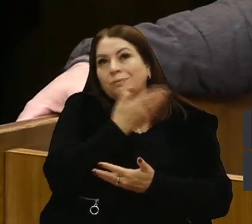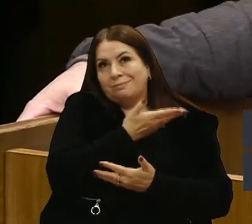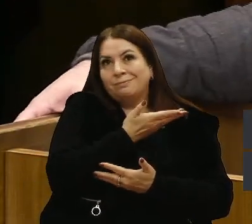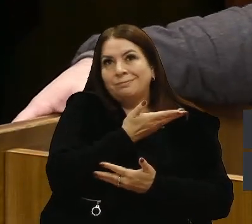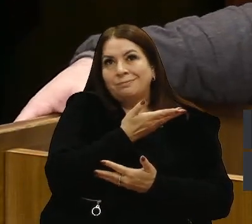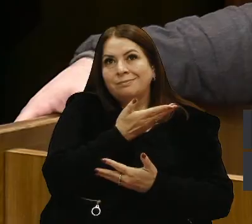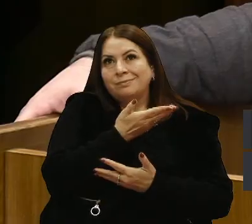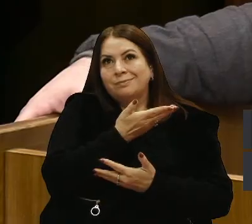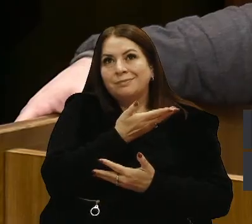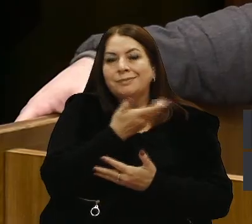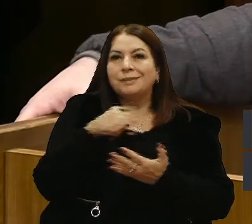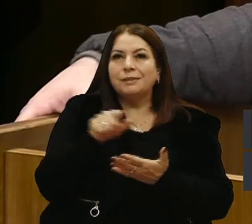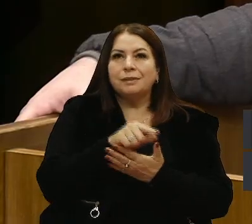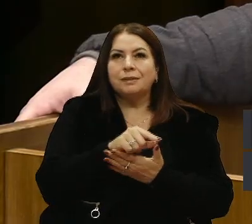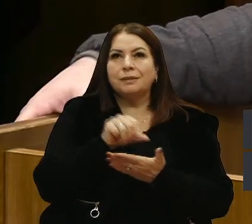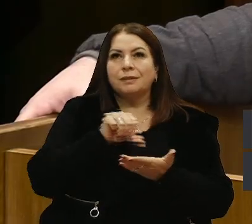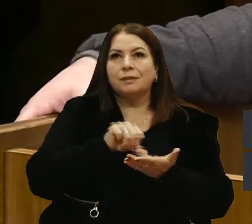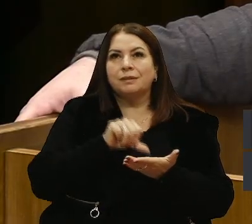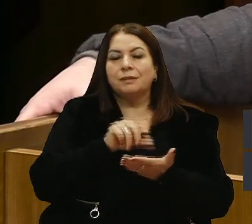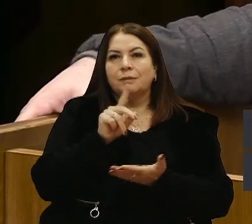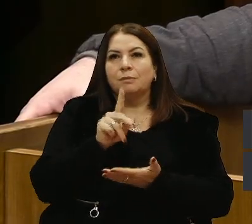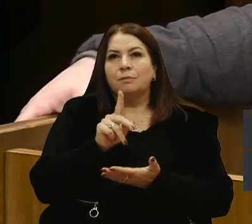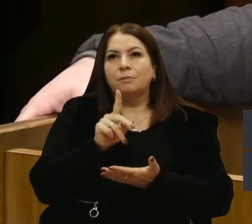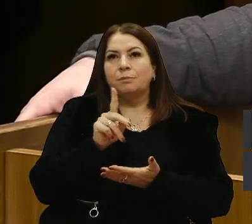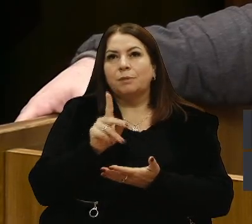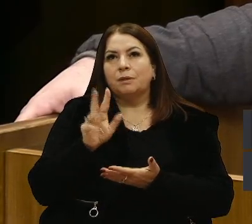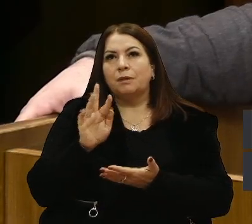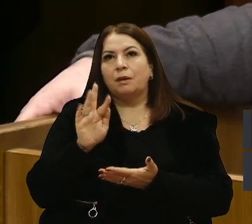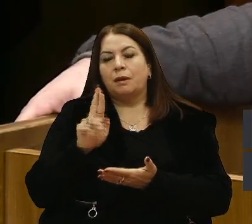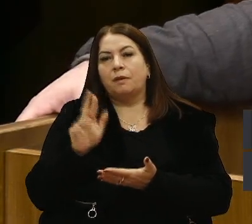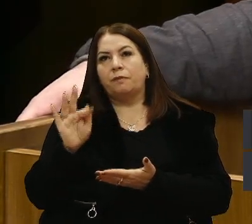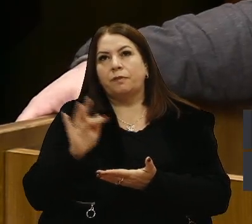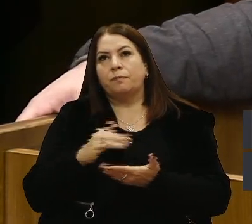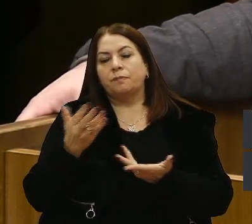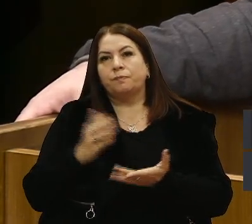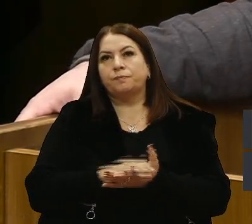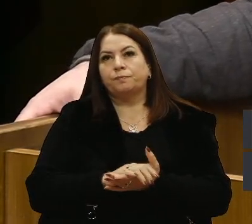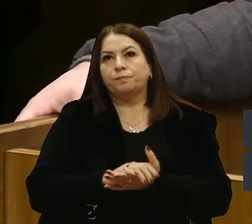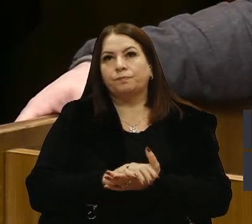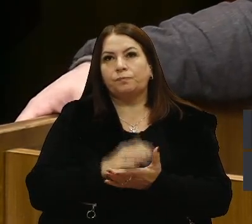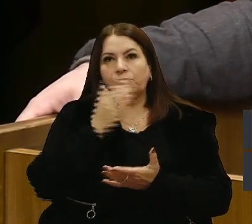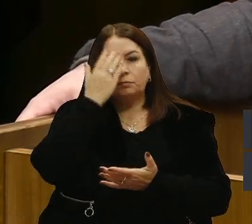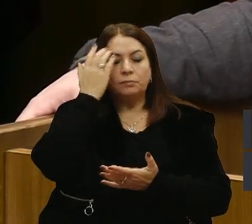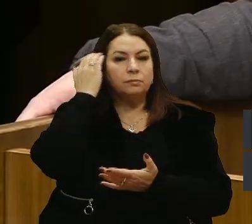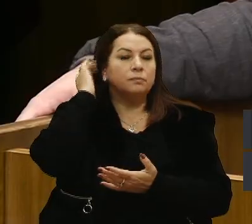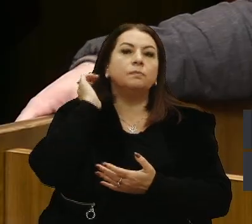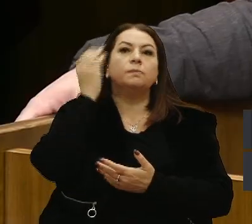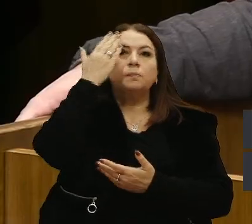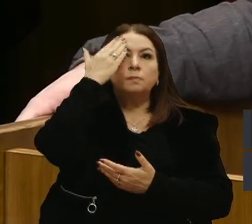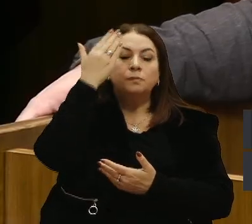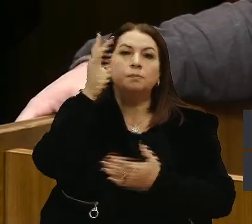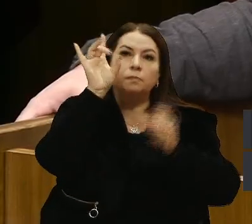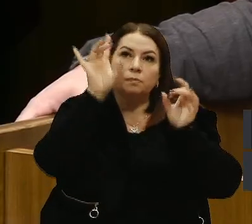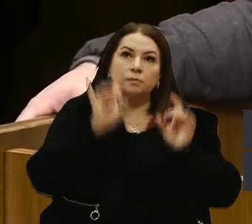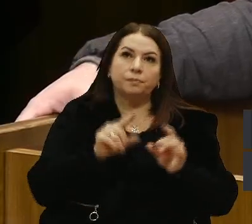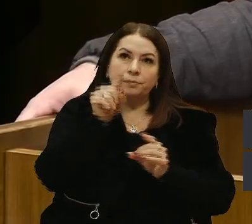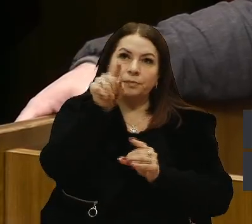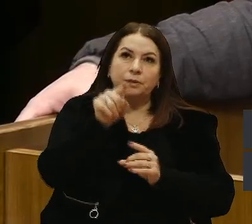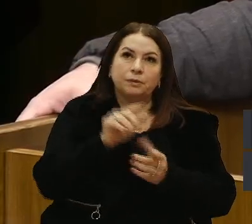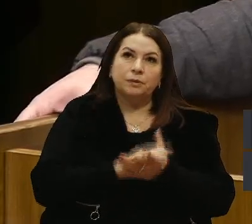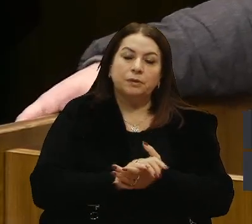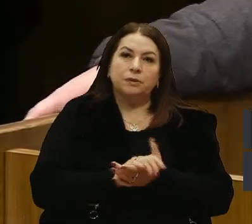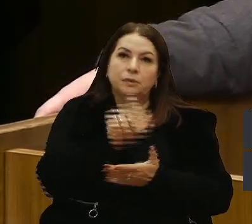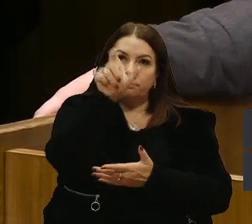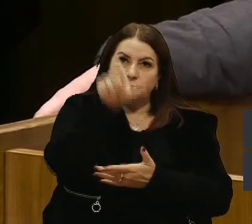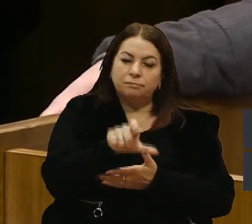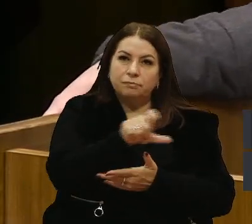a sede da Polícia Rodoviária Federal. Então aqui eu queria agradecer, em especial a ti, Rucinski,